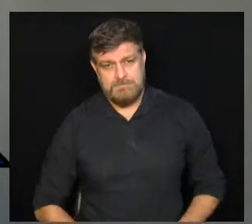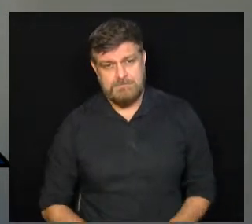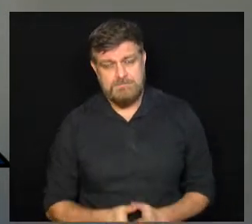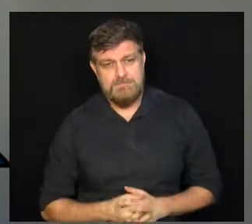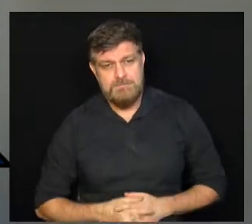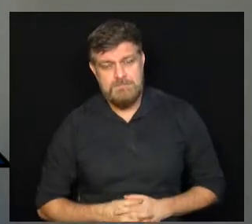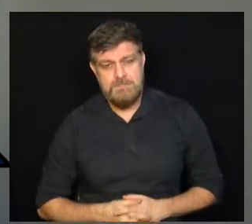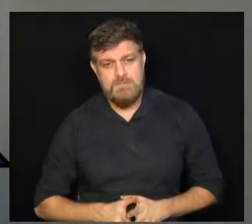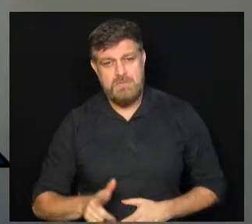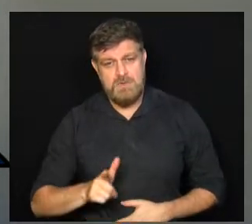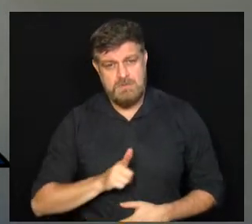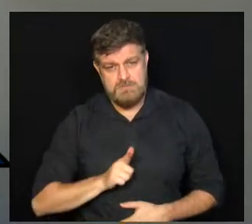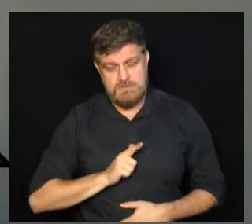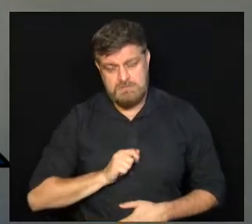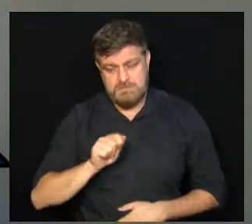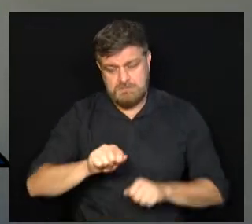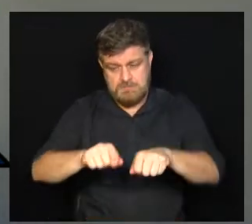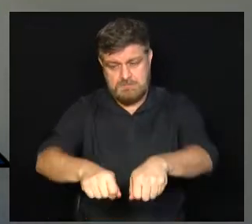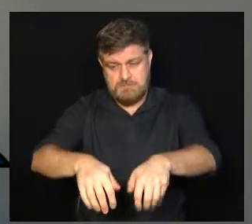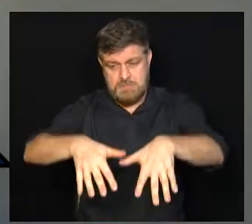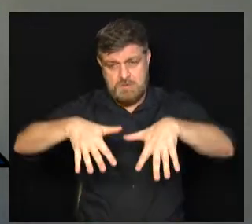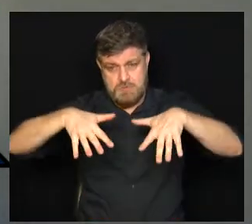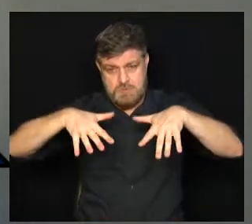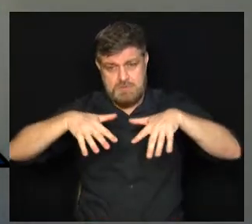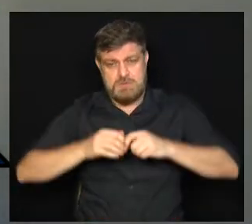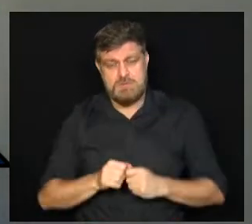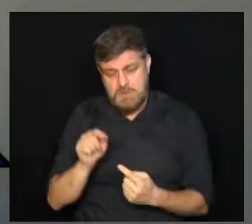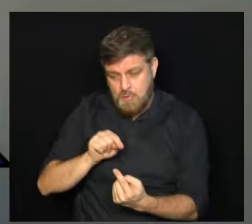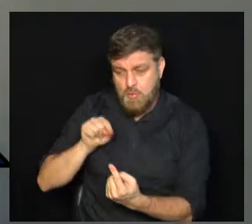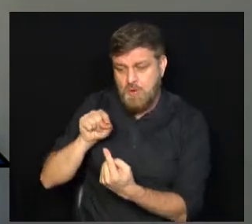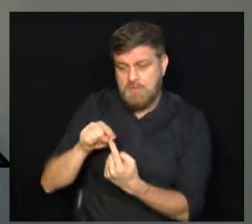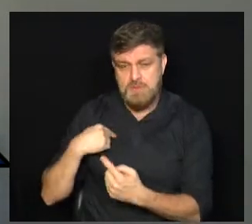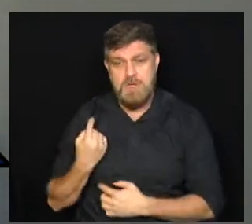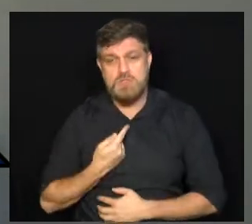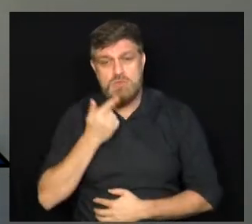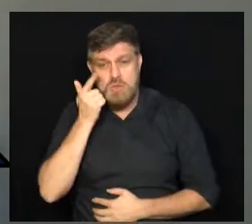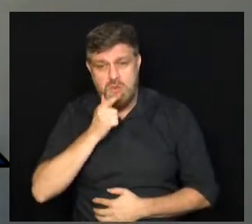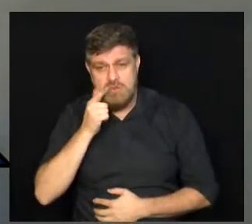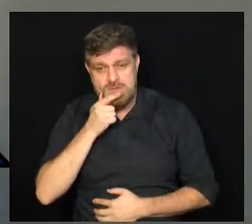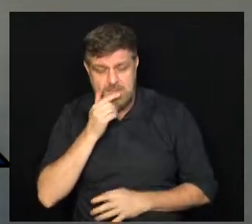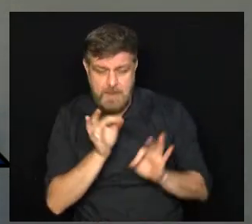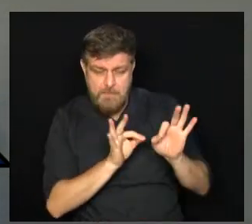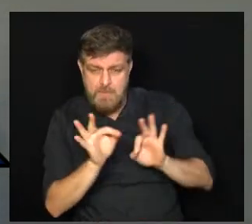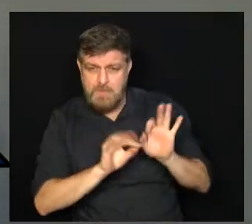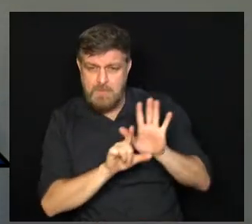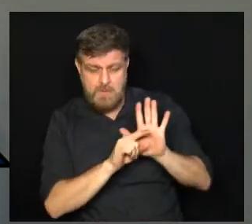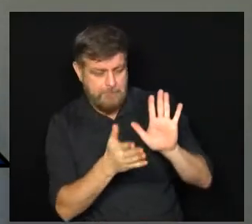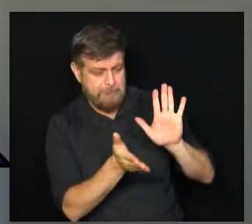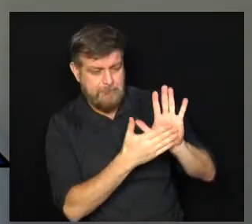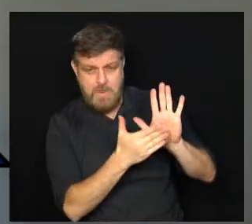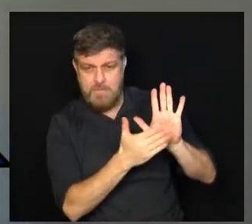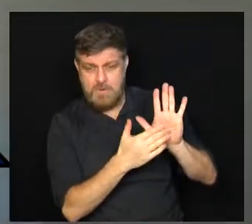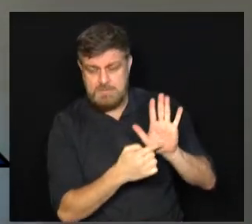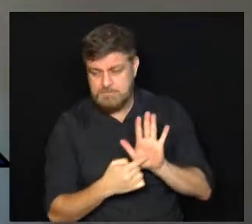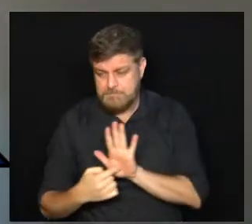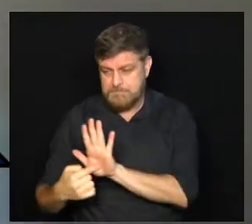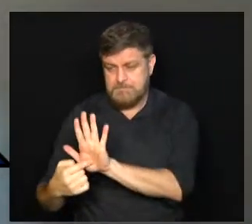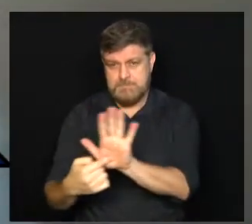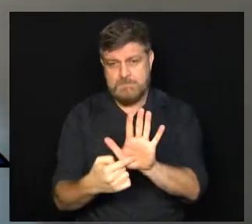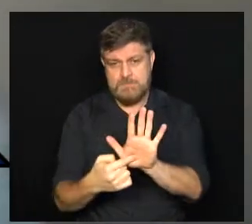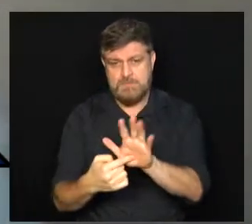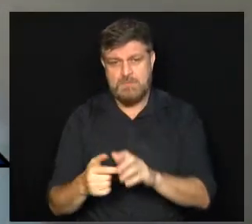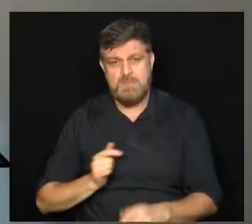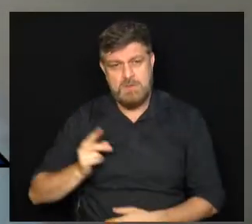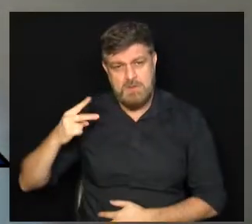a efetivação dessa audiência para que a gente possa apresentar o projeto e esse projeto seja